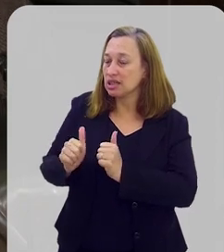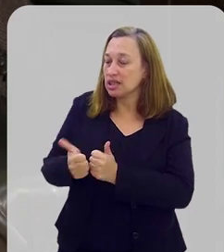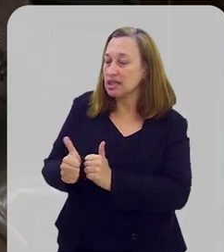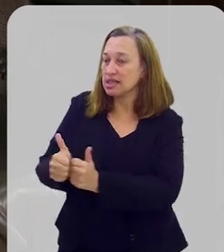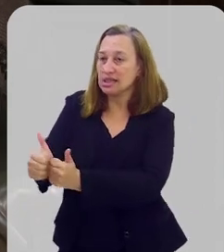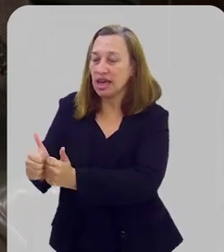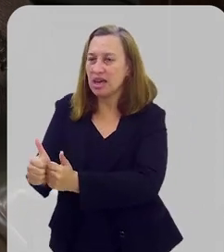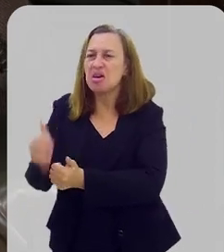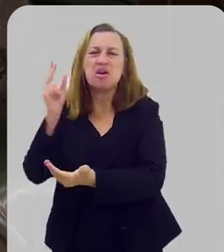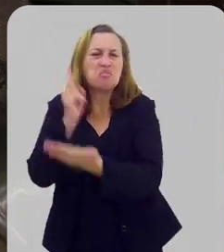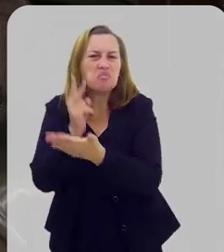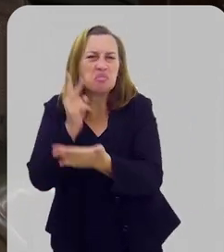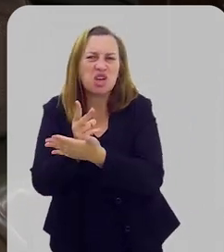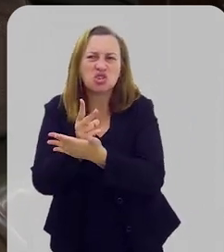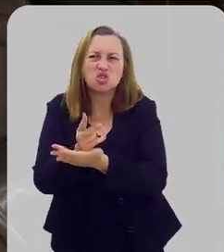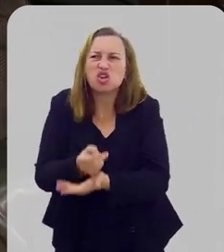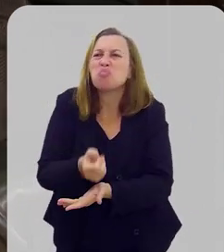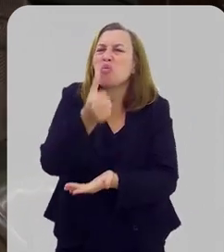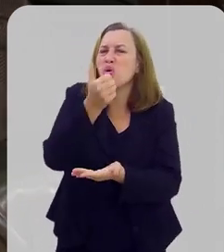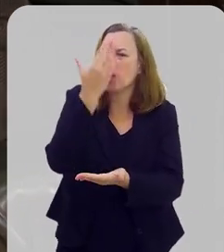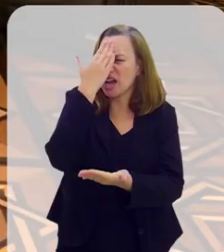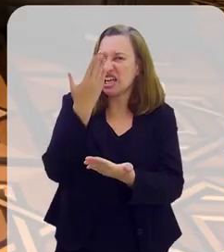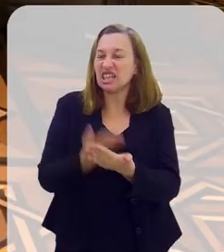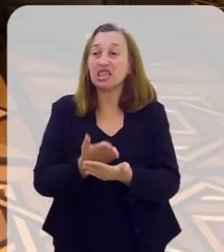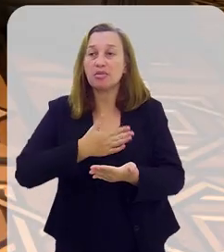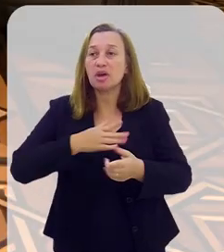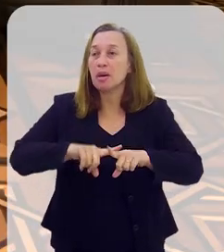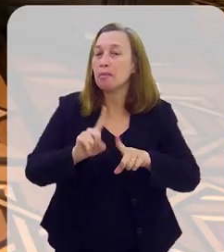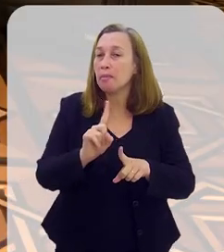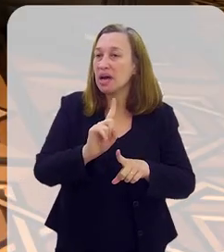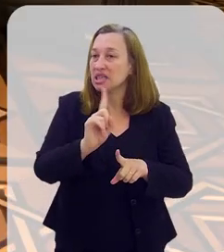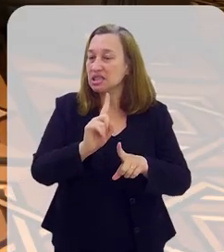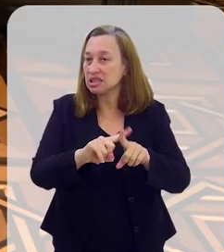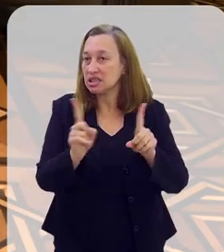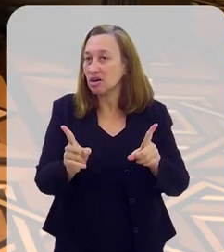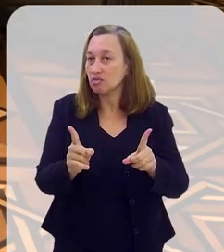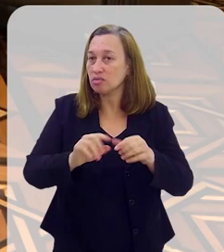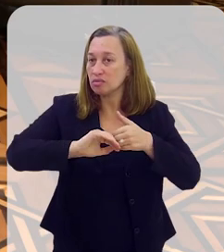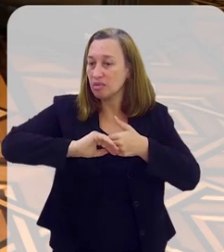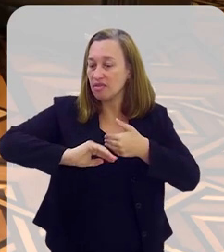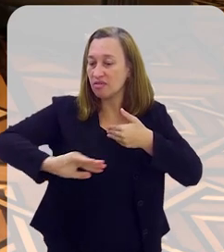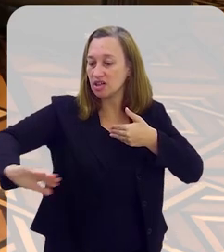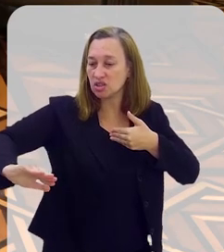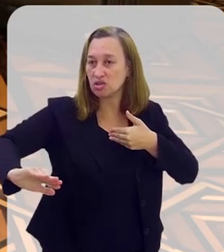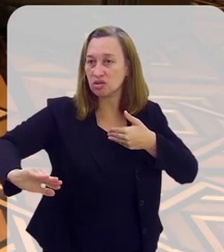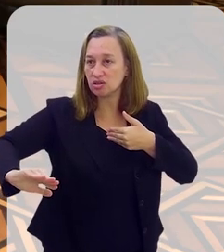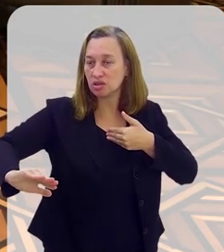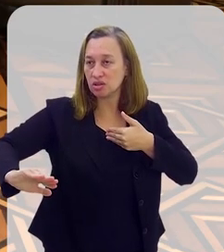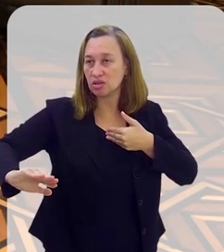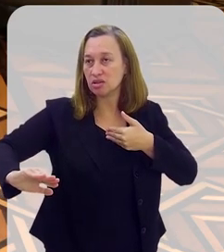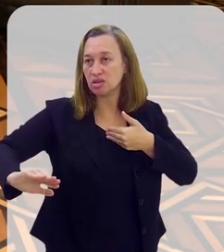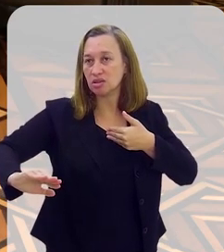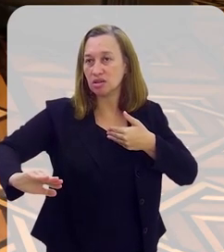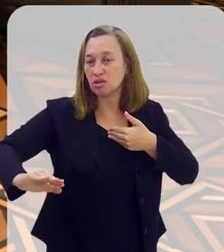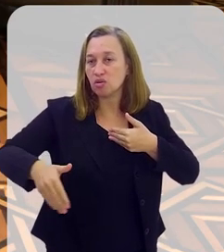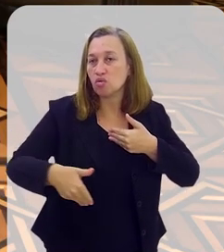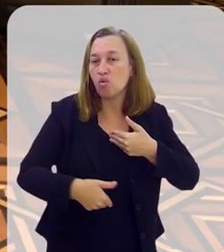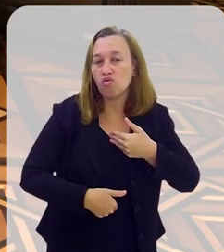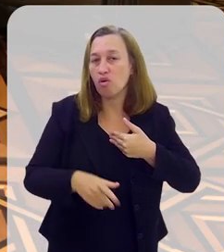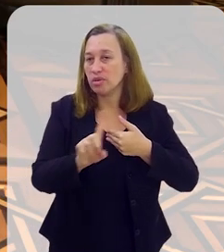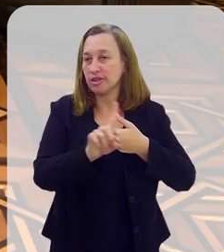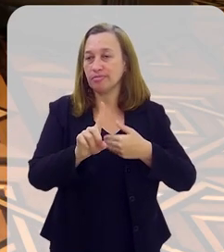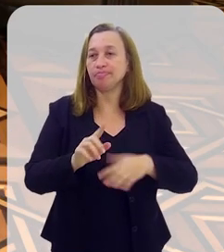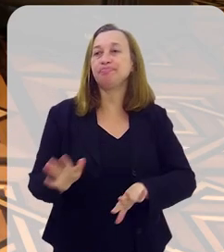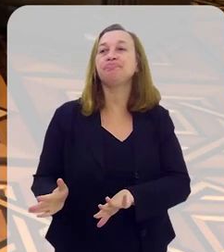ainda que nem todos acreditam em mim elas Não sairão da minha presença alimentados Isso é incrível